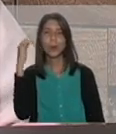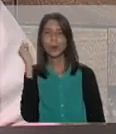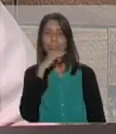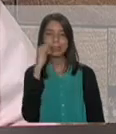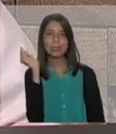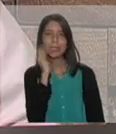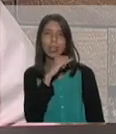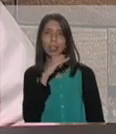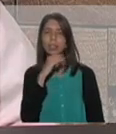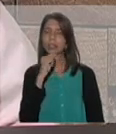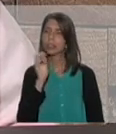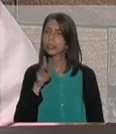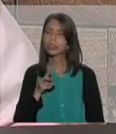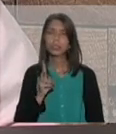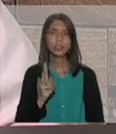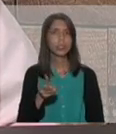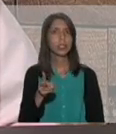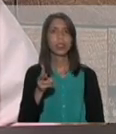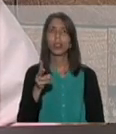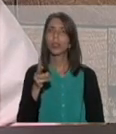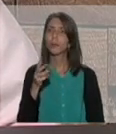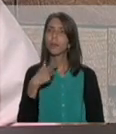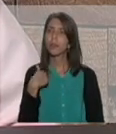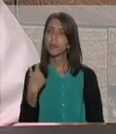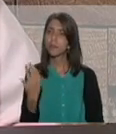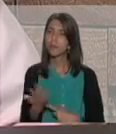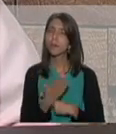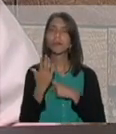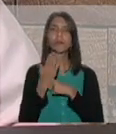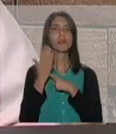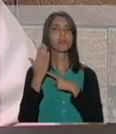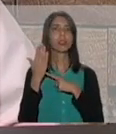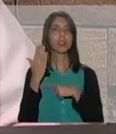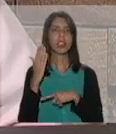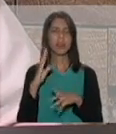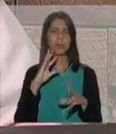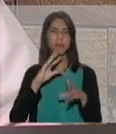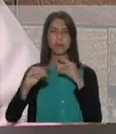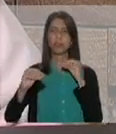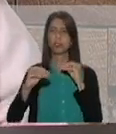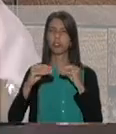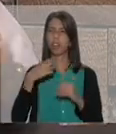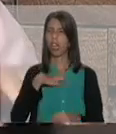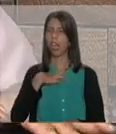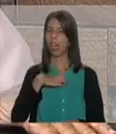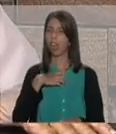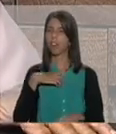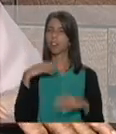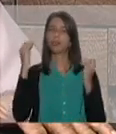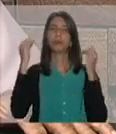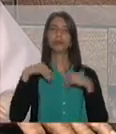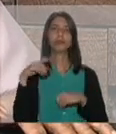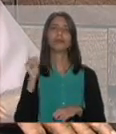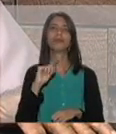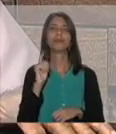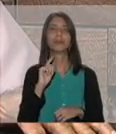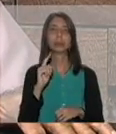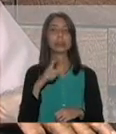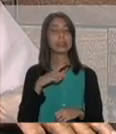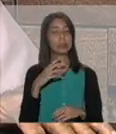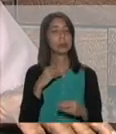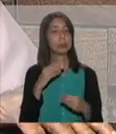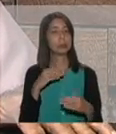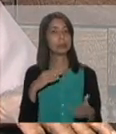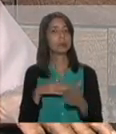de espanhol com italiano. Eu sempre me defendi, eu nunca fugi da raia.